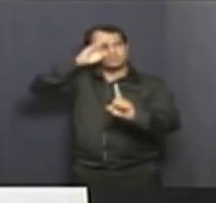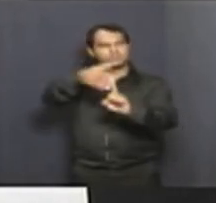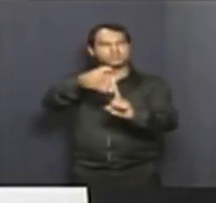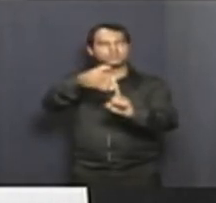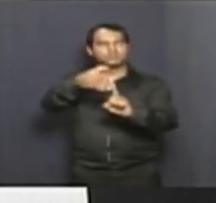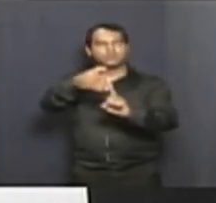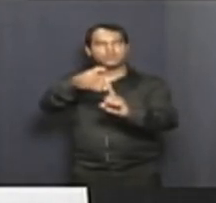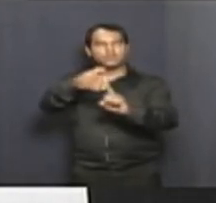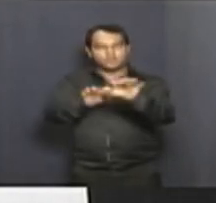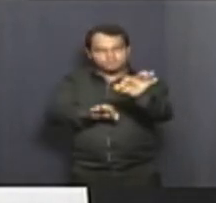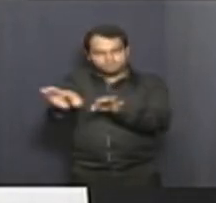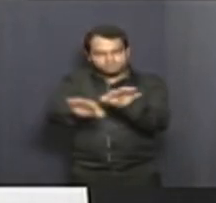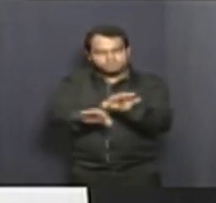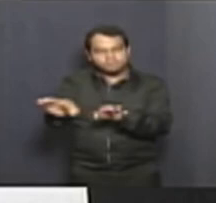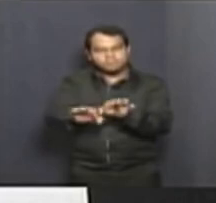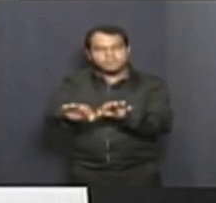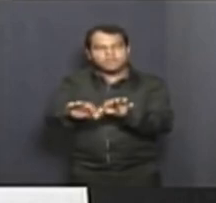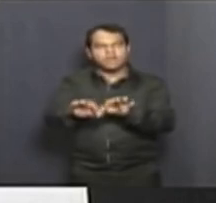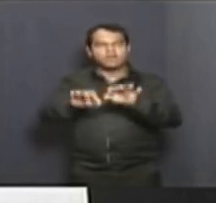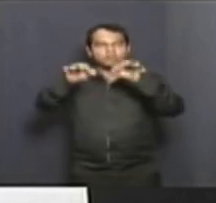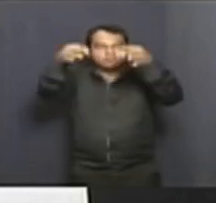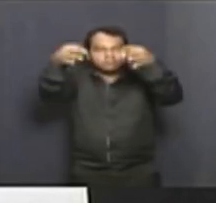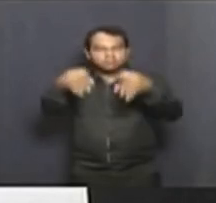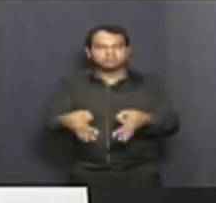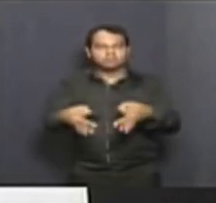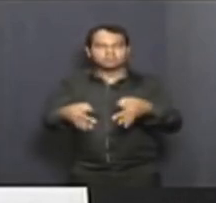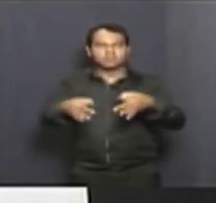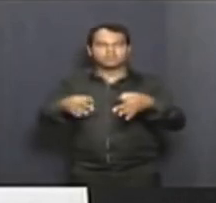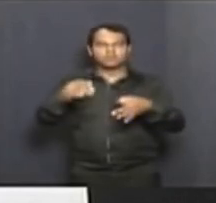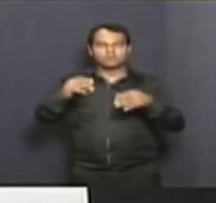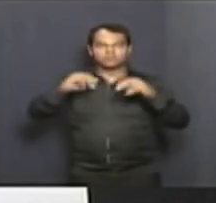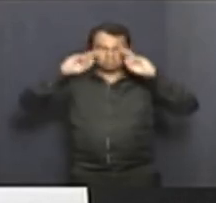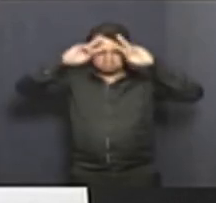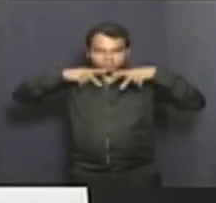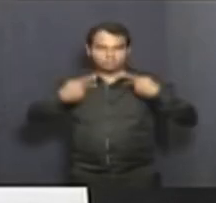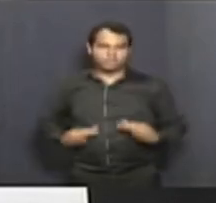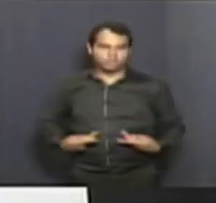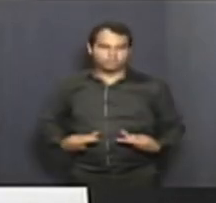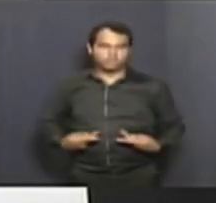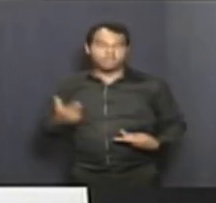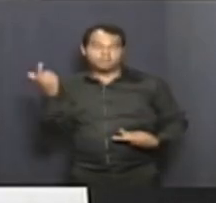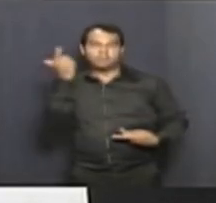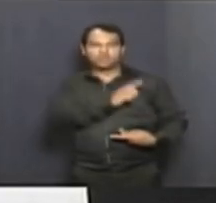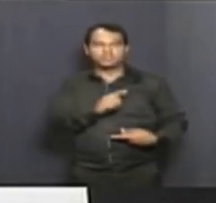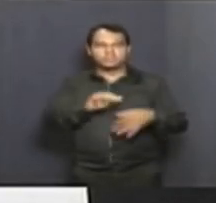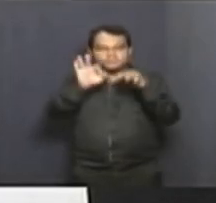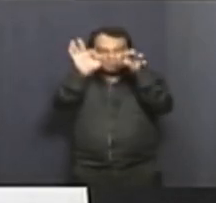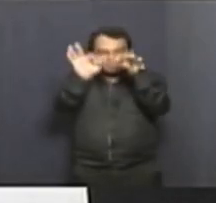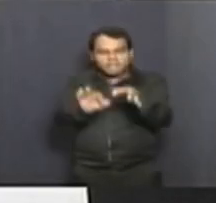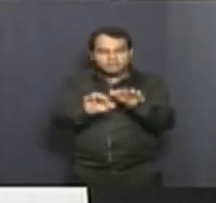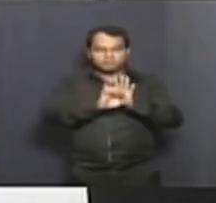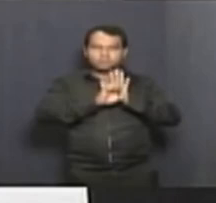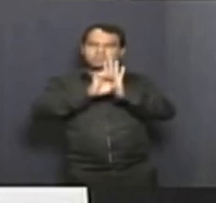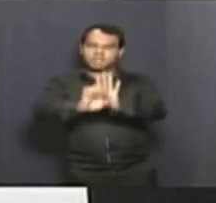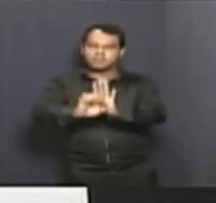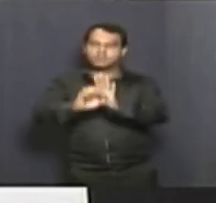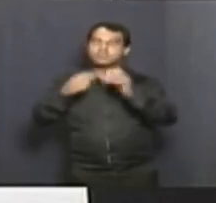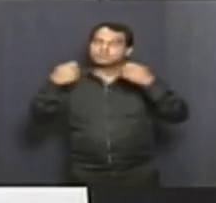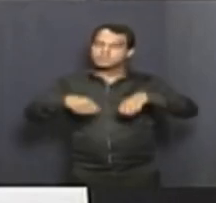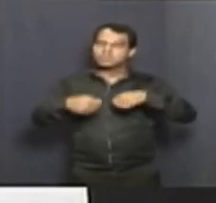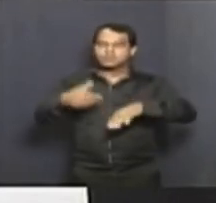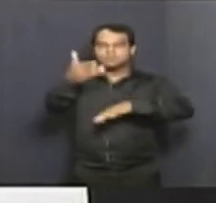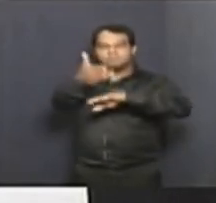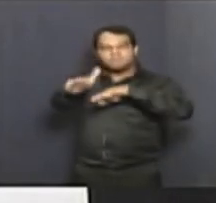construir a dignidade do ser humano para se construir a dignidade do ser humano nós temos que colocar em prática